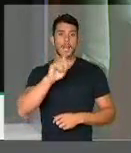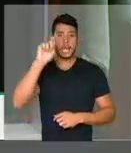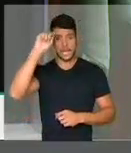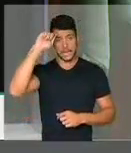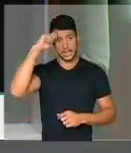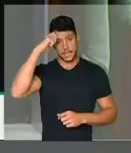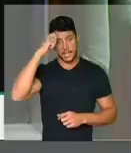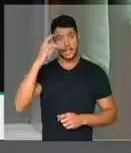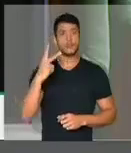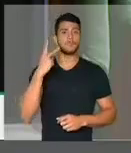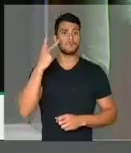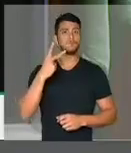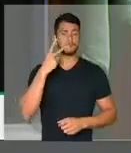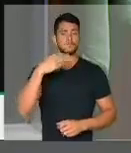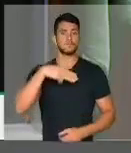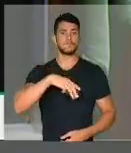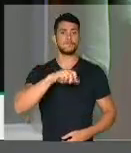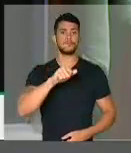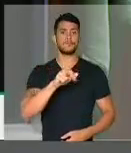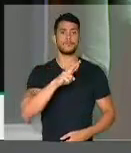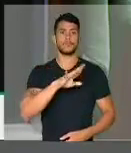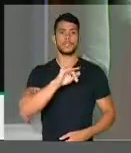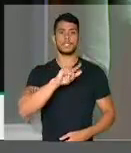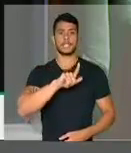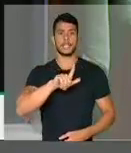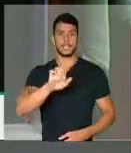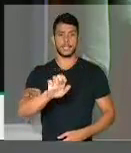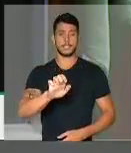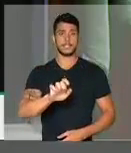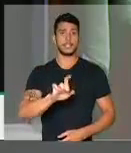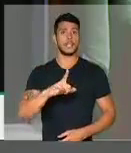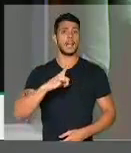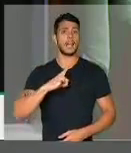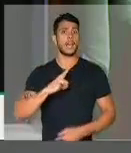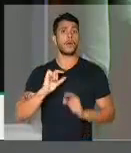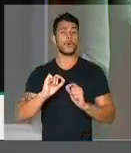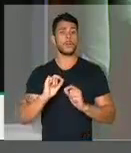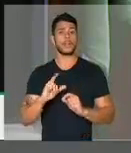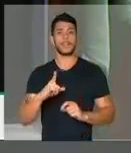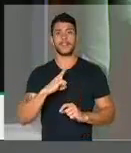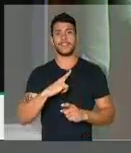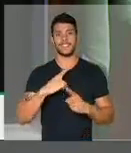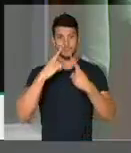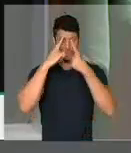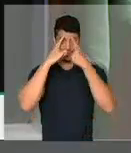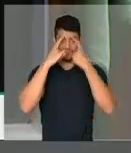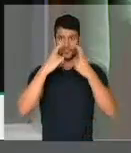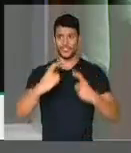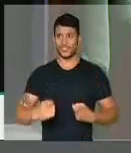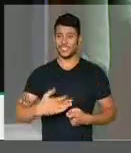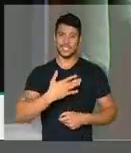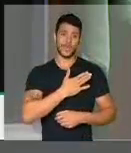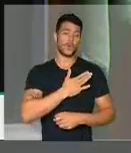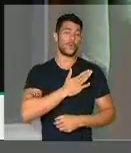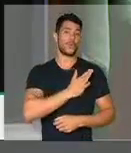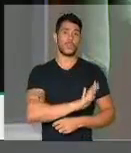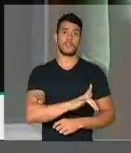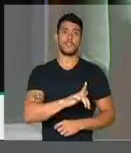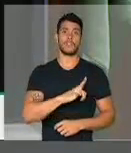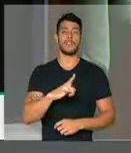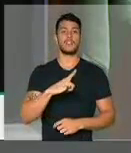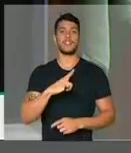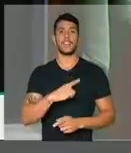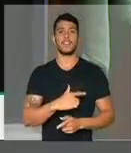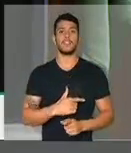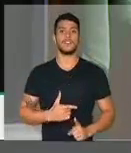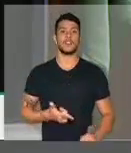negra, vereadora Marielle Franco, vítima de uma violência inominável, inaceitável, uma